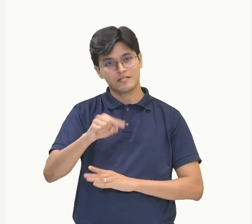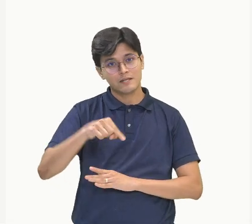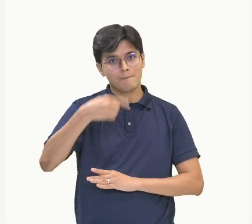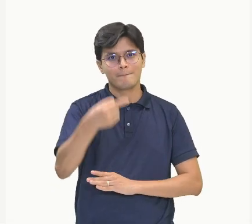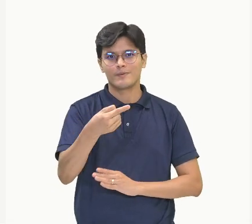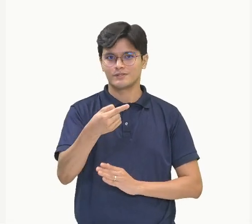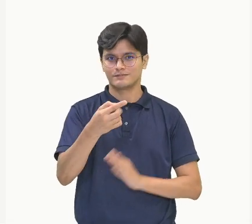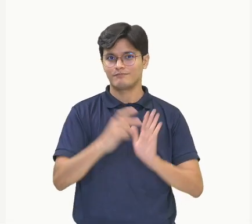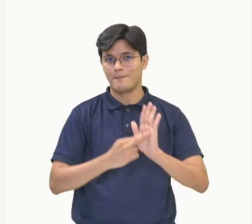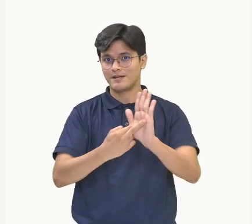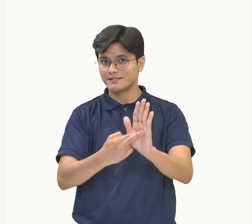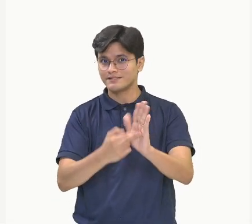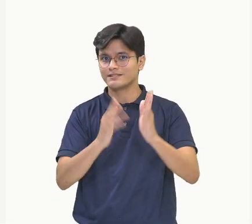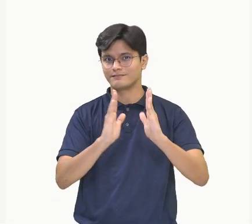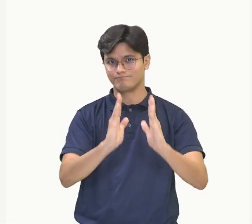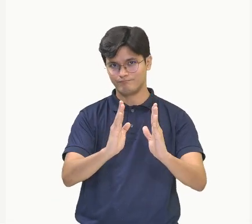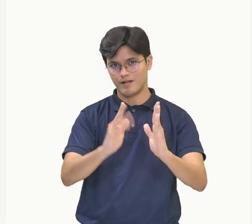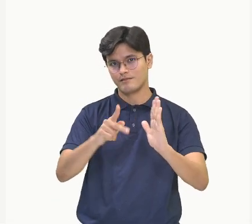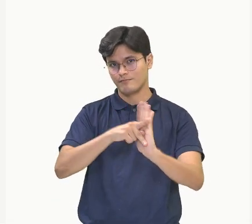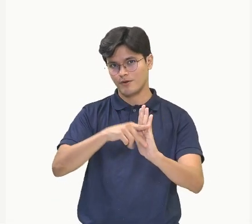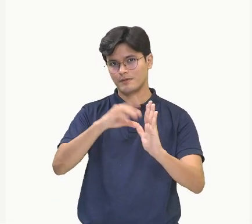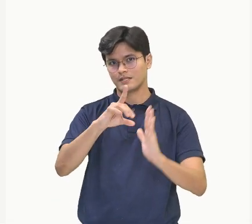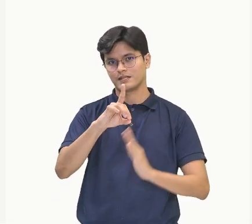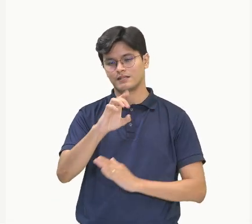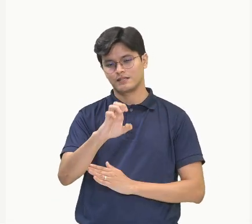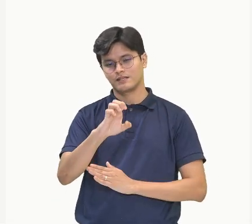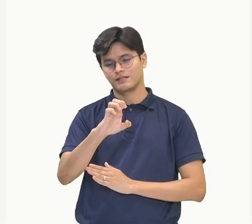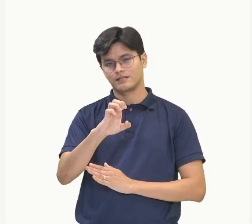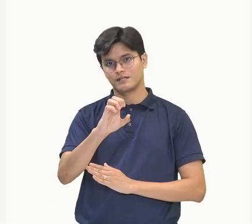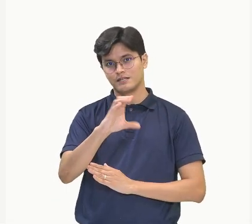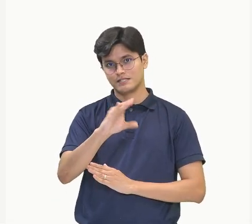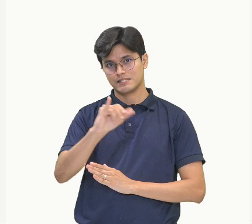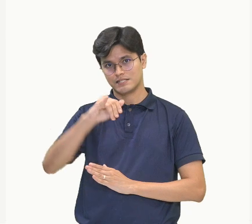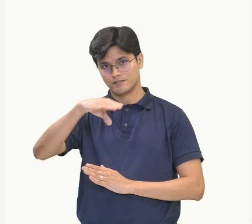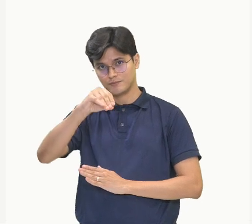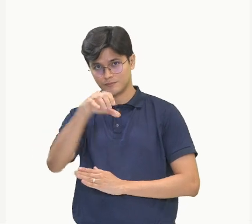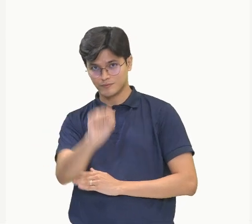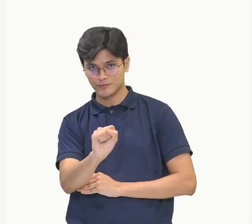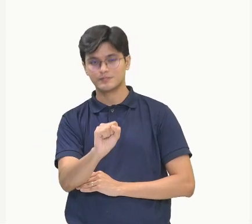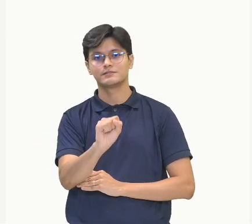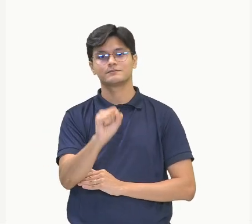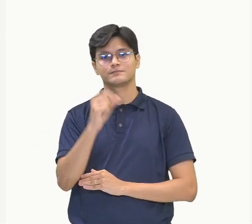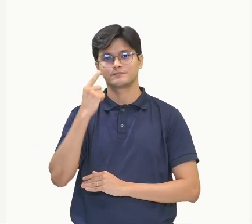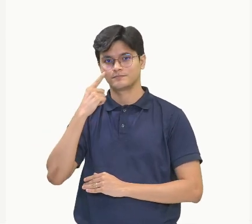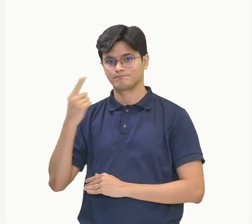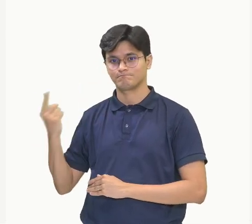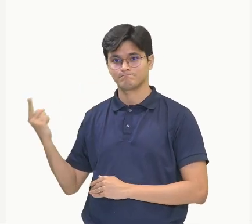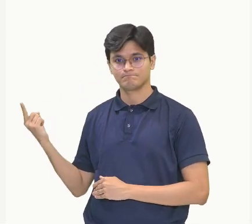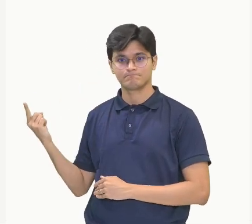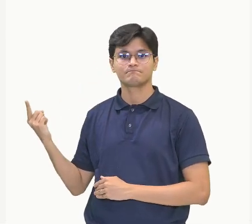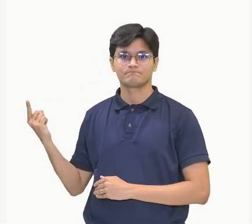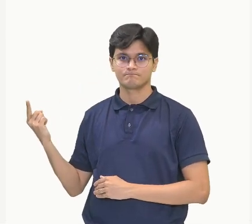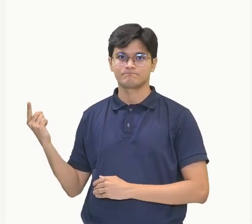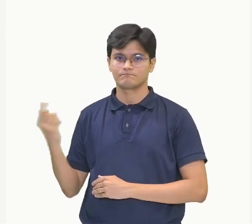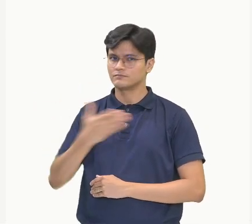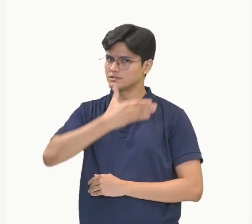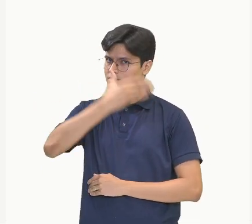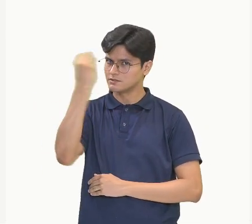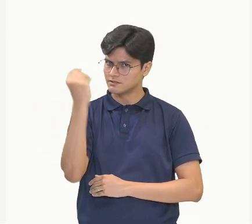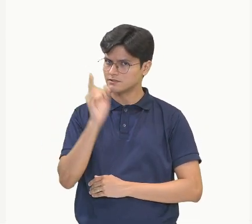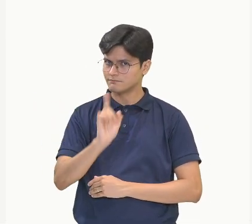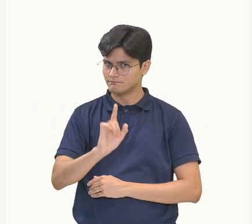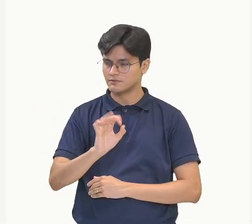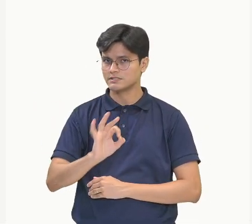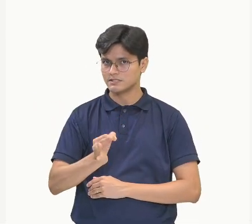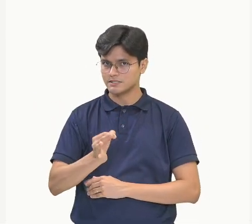décimos. Então, 5 inteiros e 6 décimos. Então, não posso esquecer como funciona essa leitura